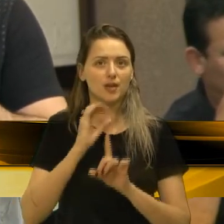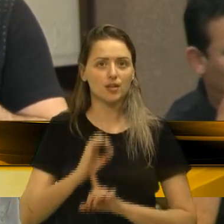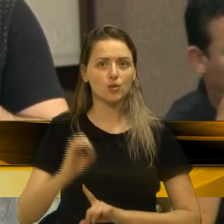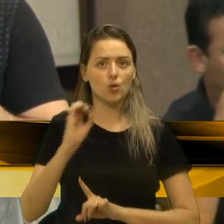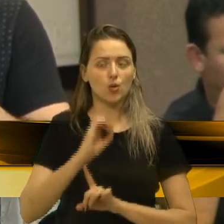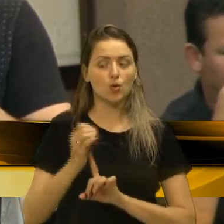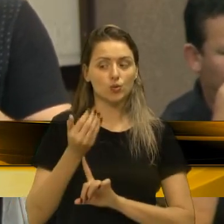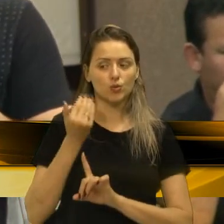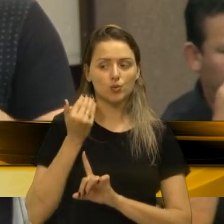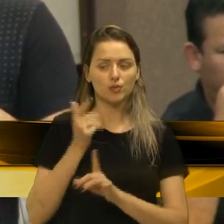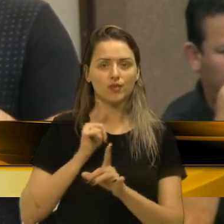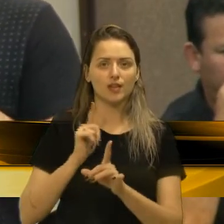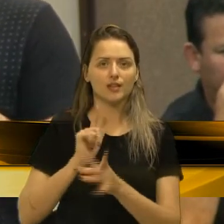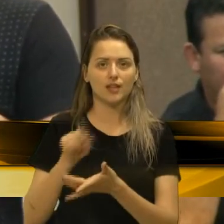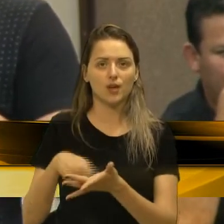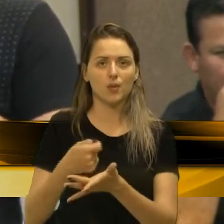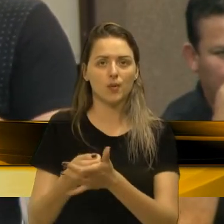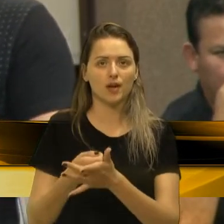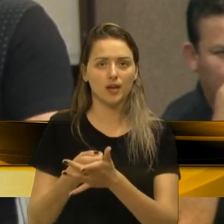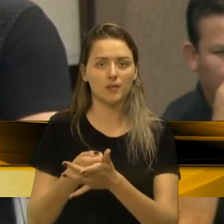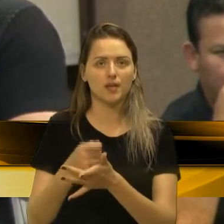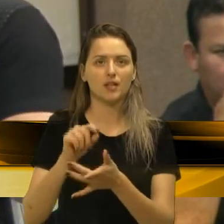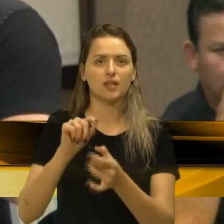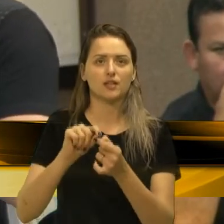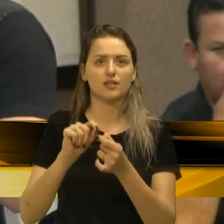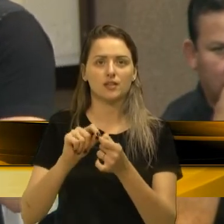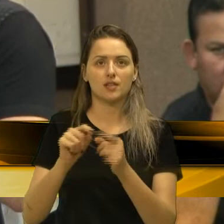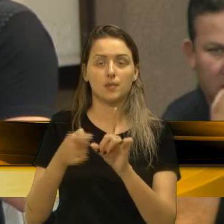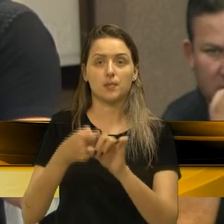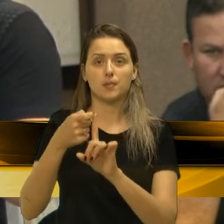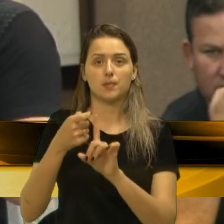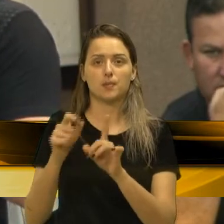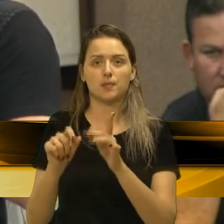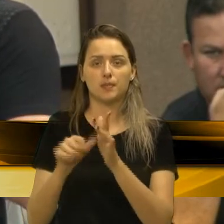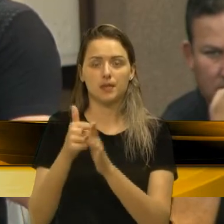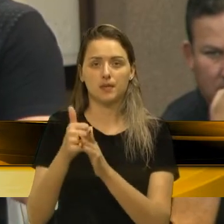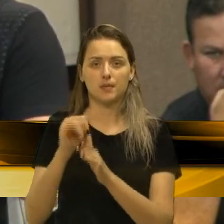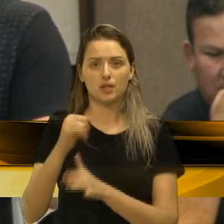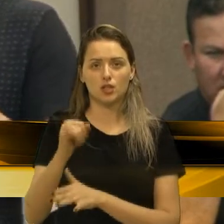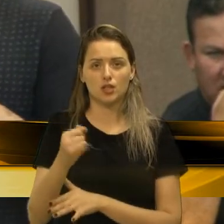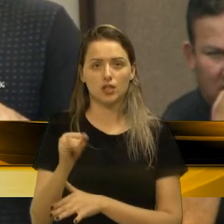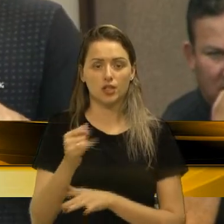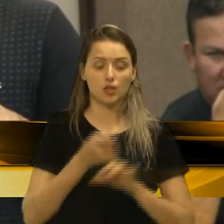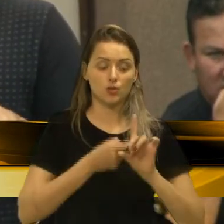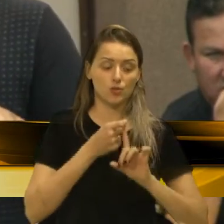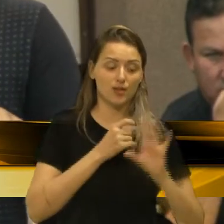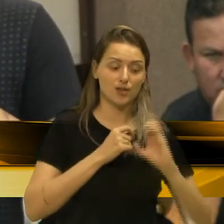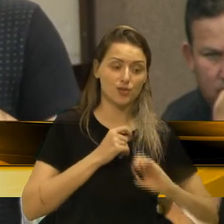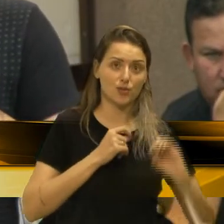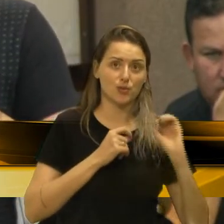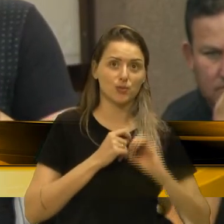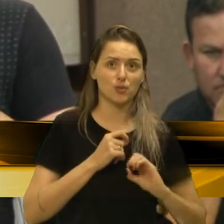terão a primeira parcela paga em janeiro. A primeira parcela em janeiro do salário de outubro.